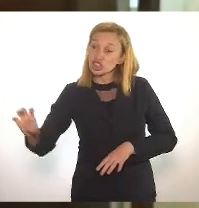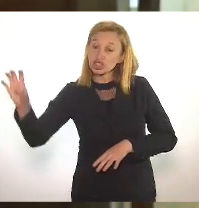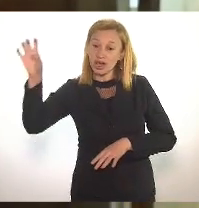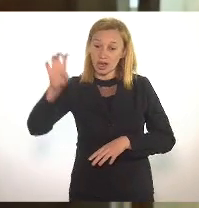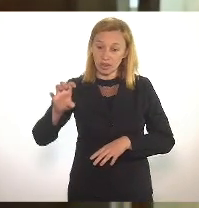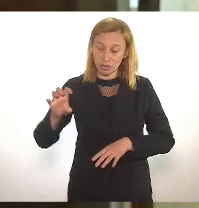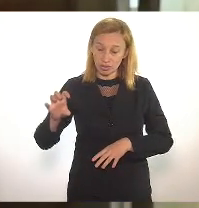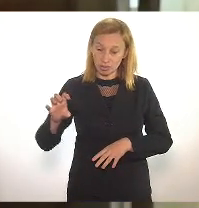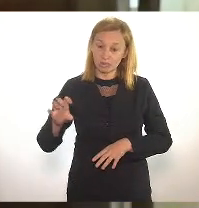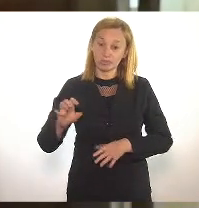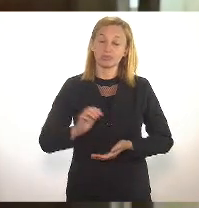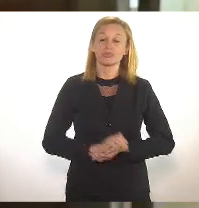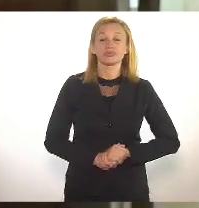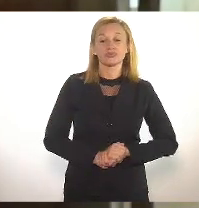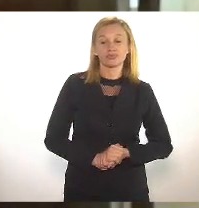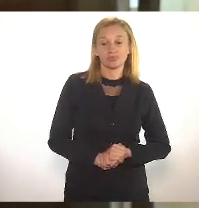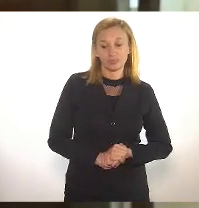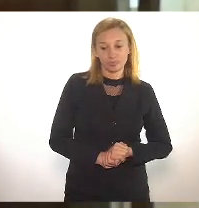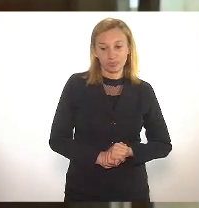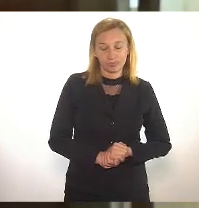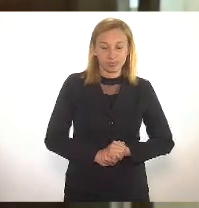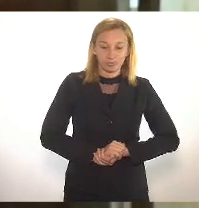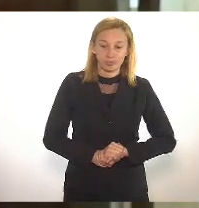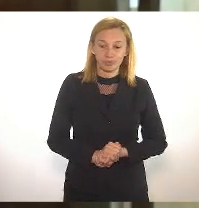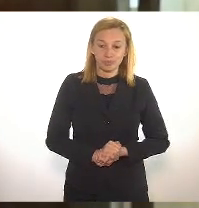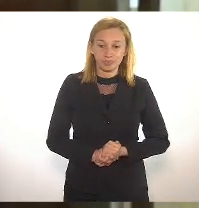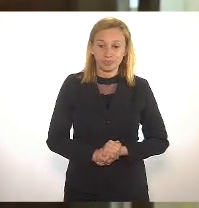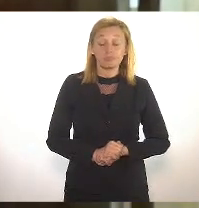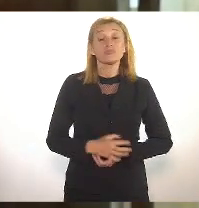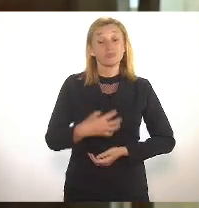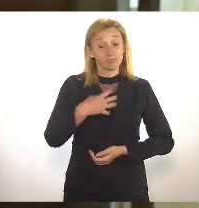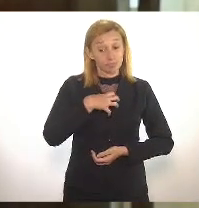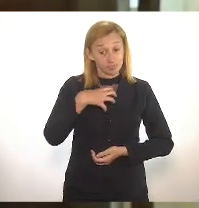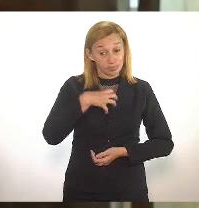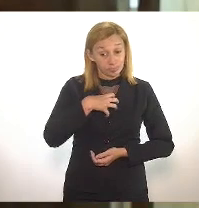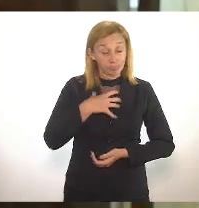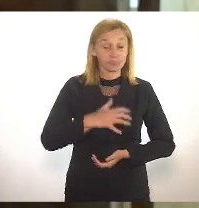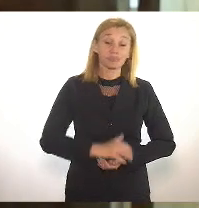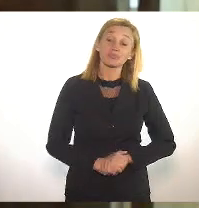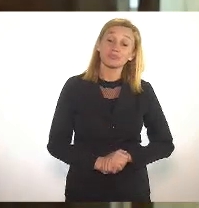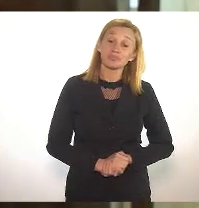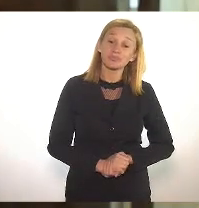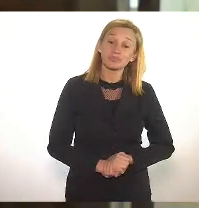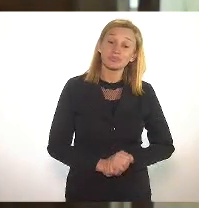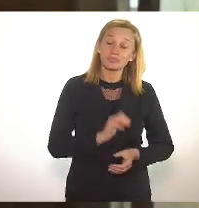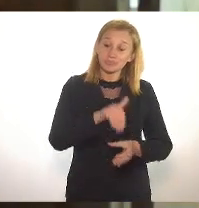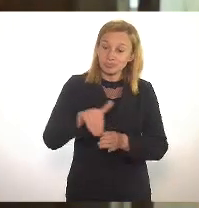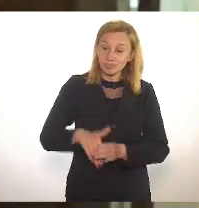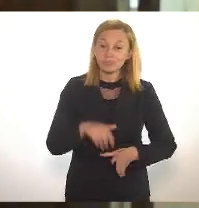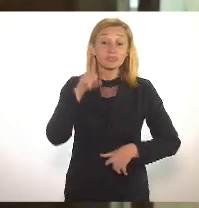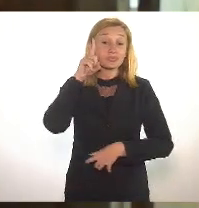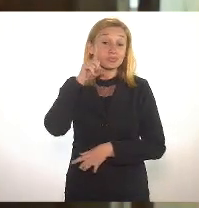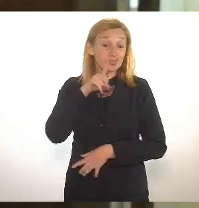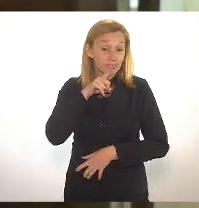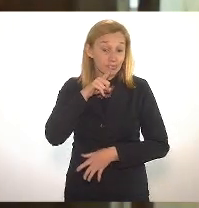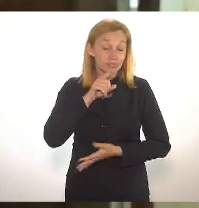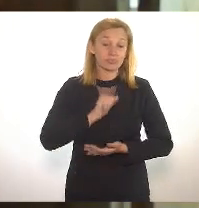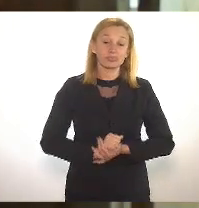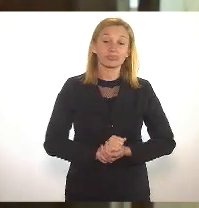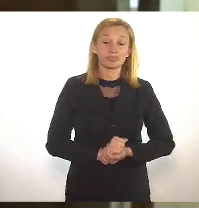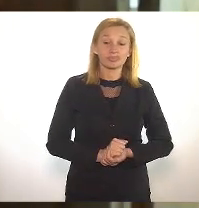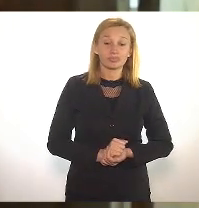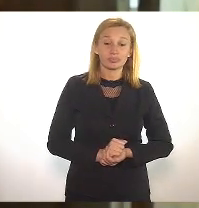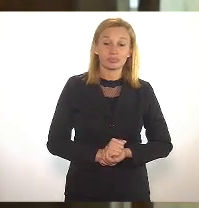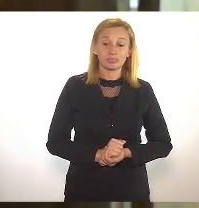número de delegados. E, nesse sentido, a eleição americana está